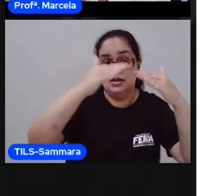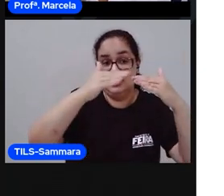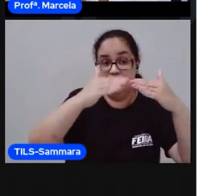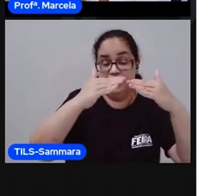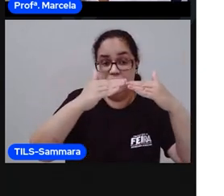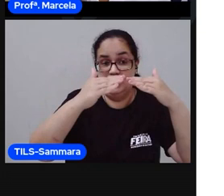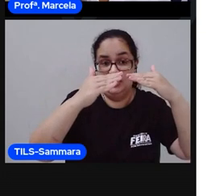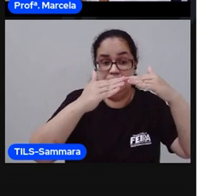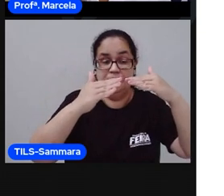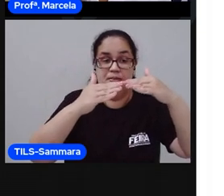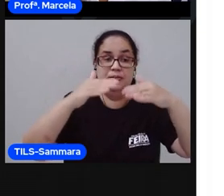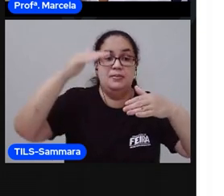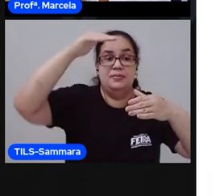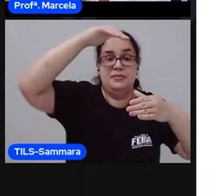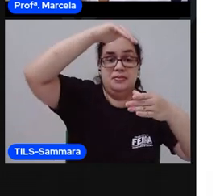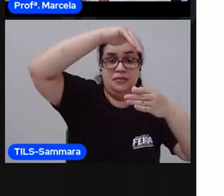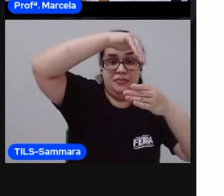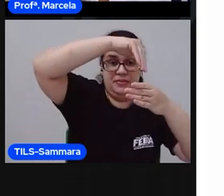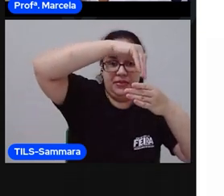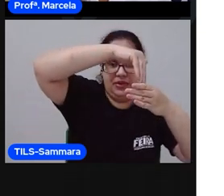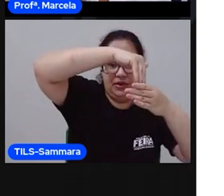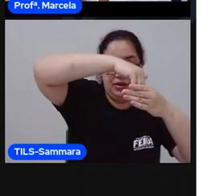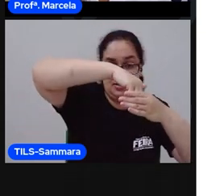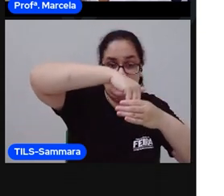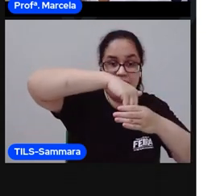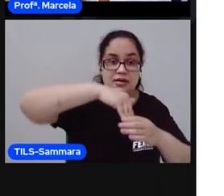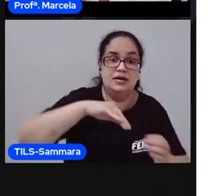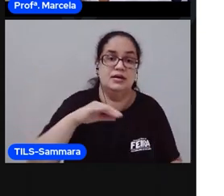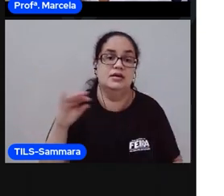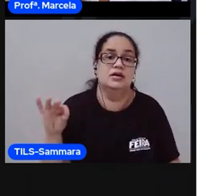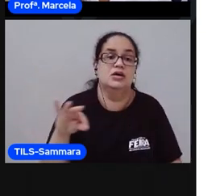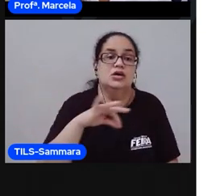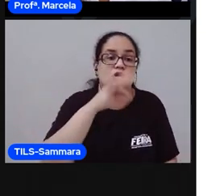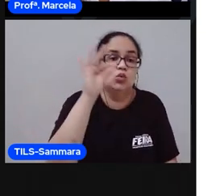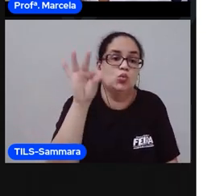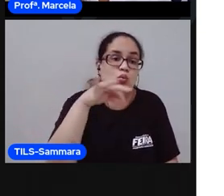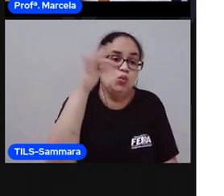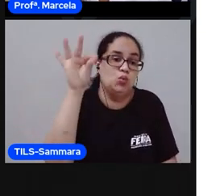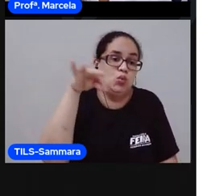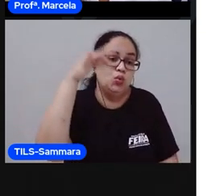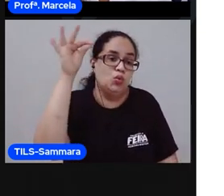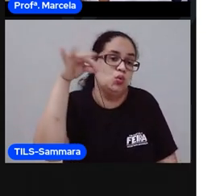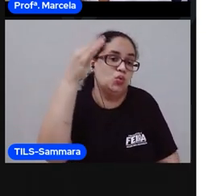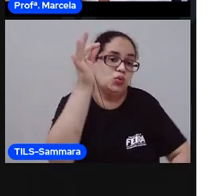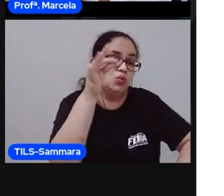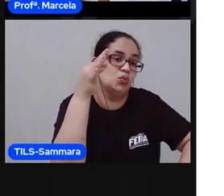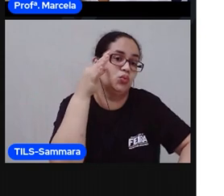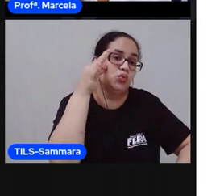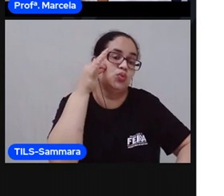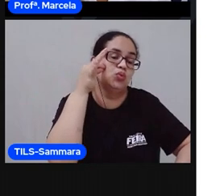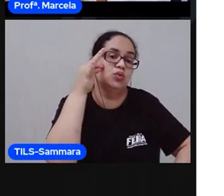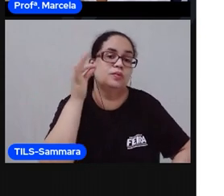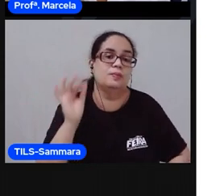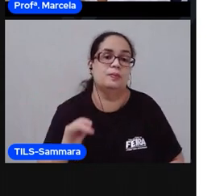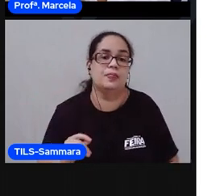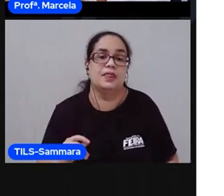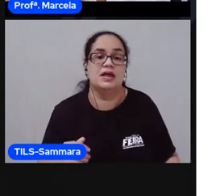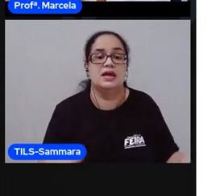Quem mora nela é a abelha.